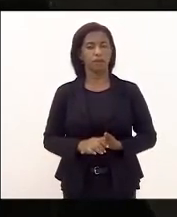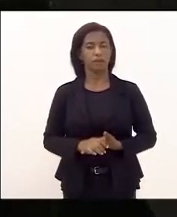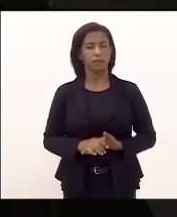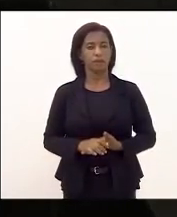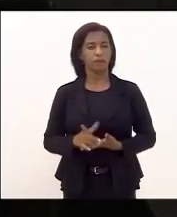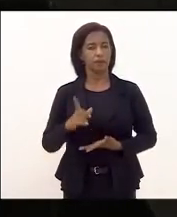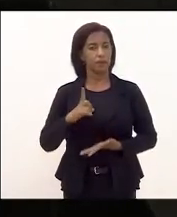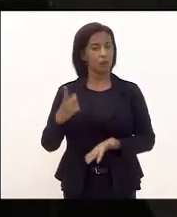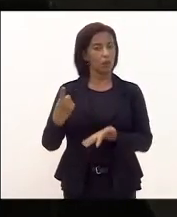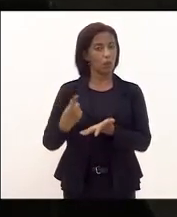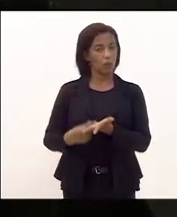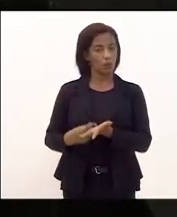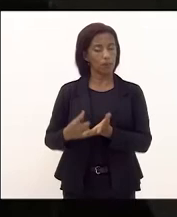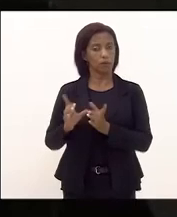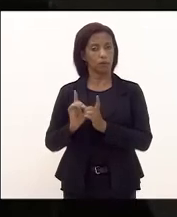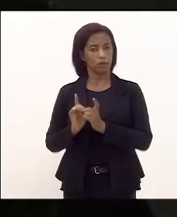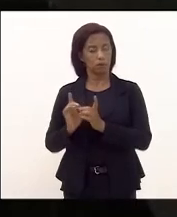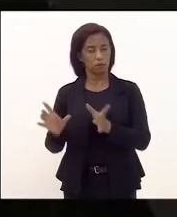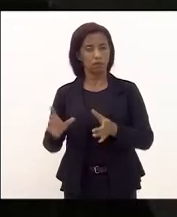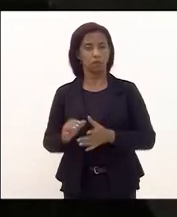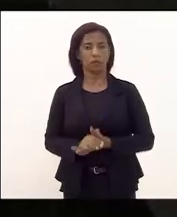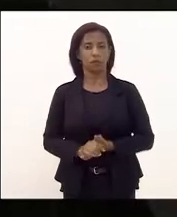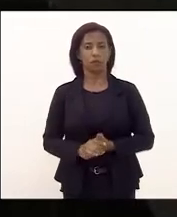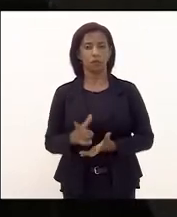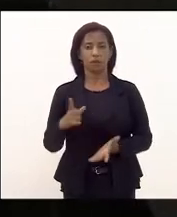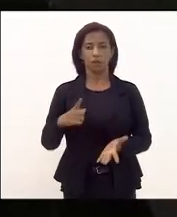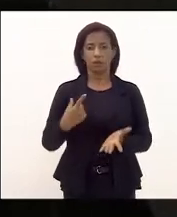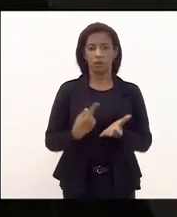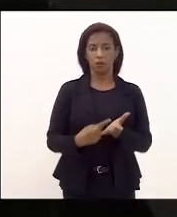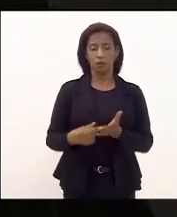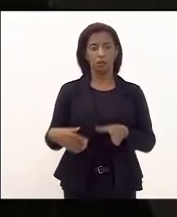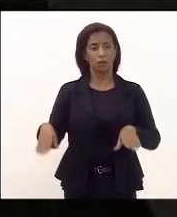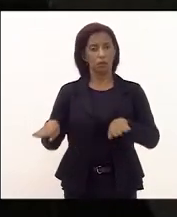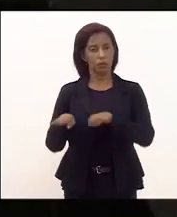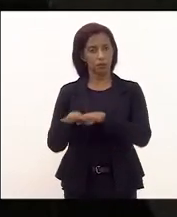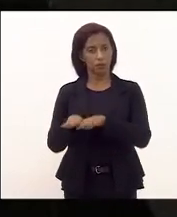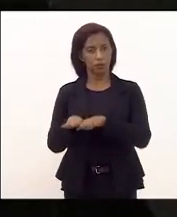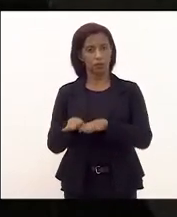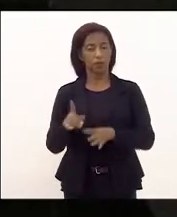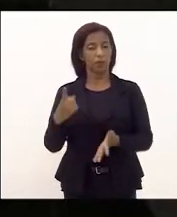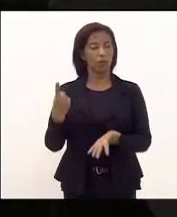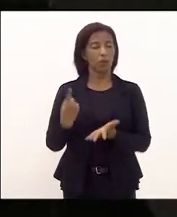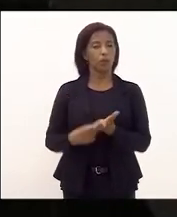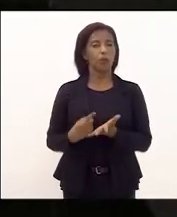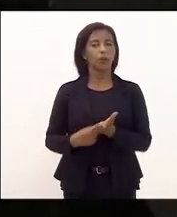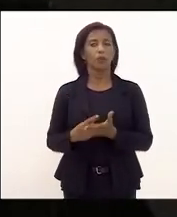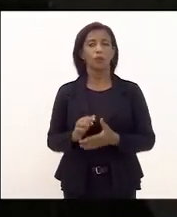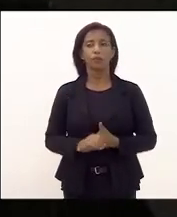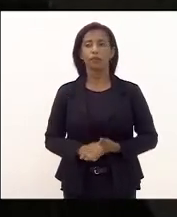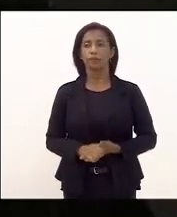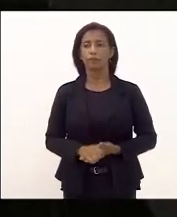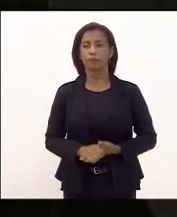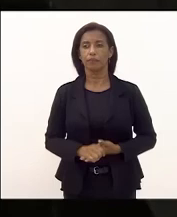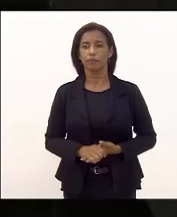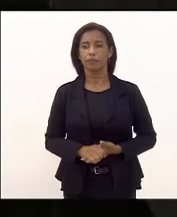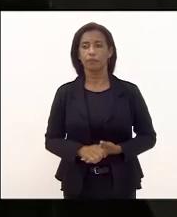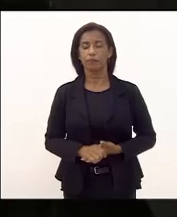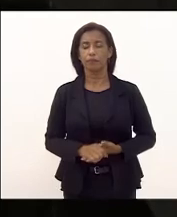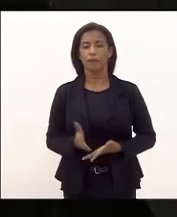que tenha compromisso com a democracia, que tenha compromisso com a igualdade e que tenha compromisso com